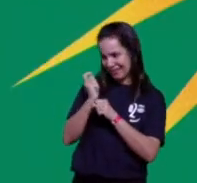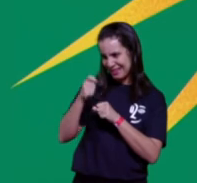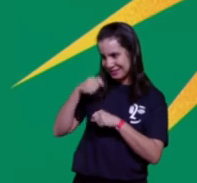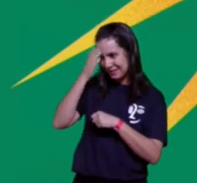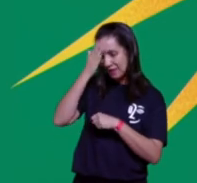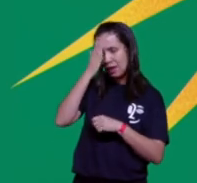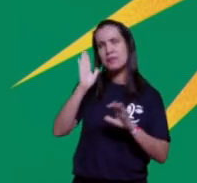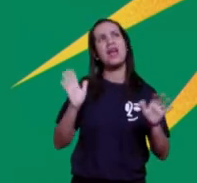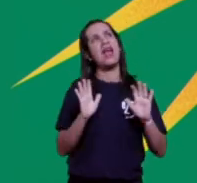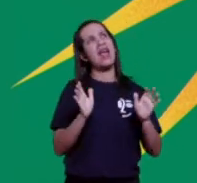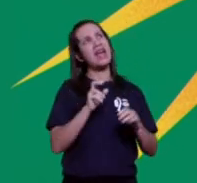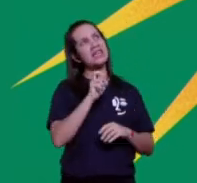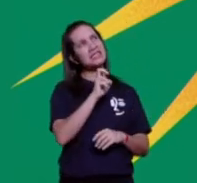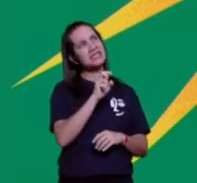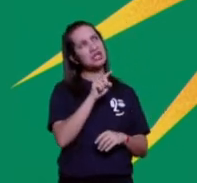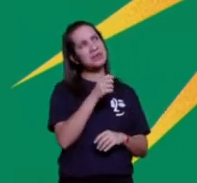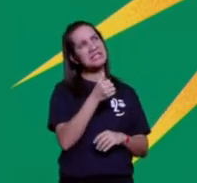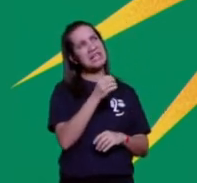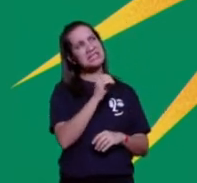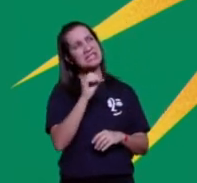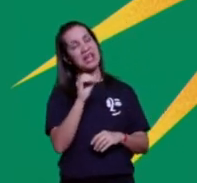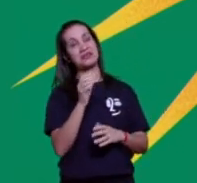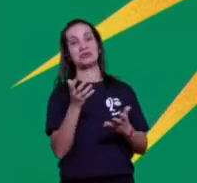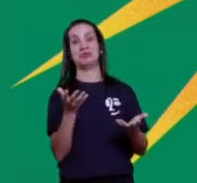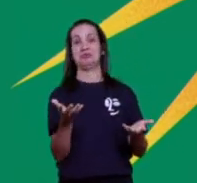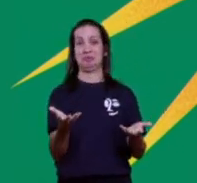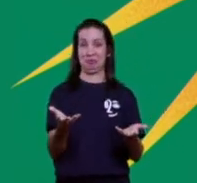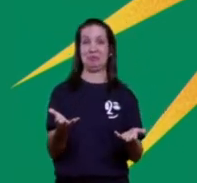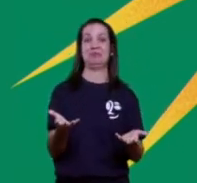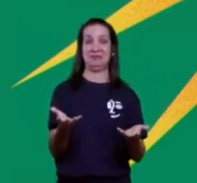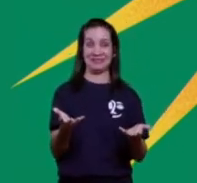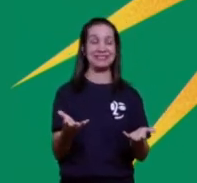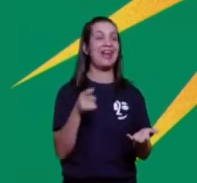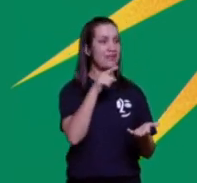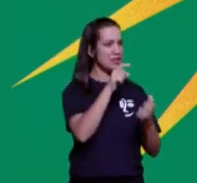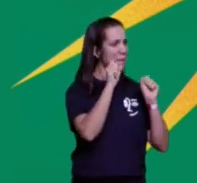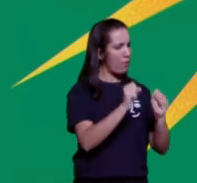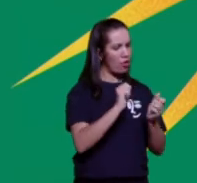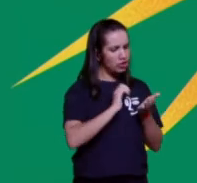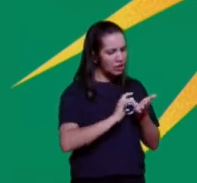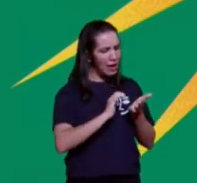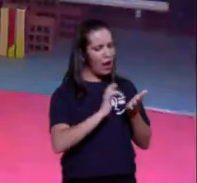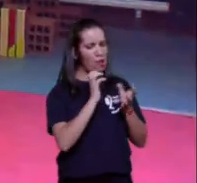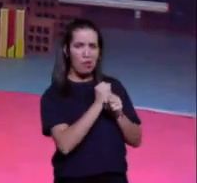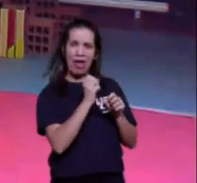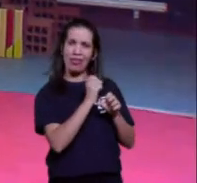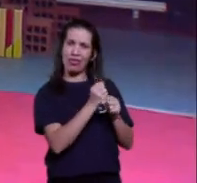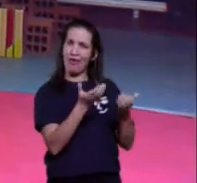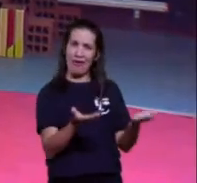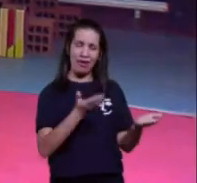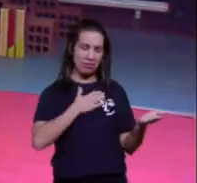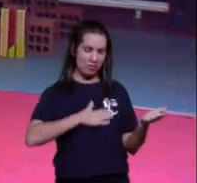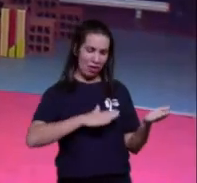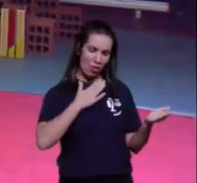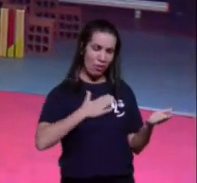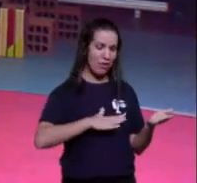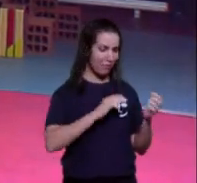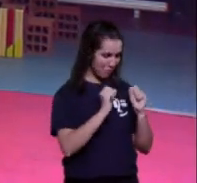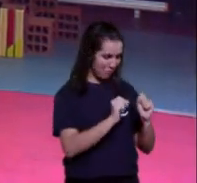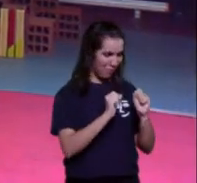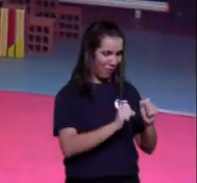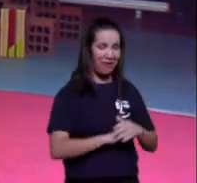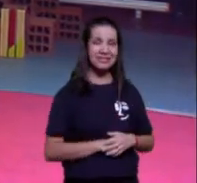que dá 5.600, viu? Pô, cara, tu tá aí, tu pode pegar uma calculadora. Pô, tá tranquilo pra você, pelo amor de Deus,